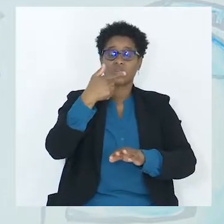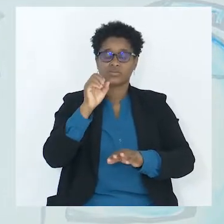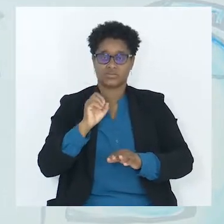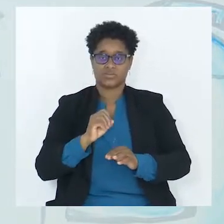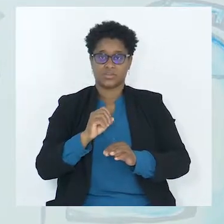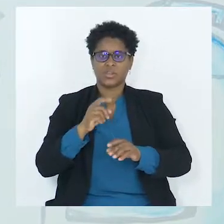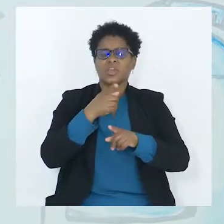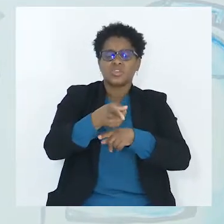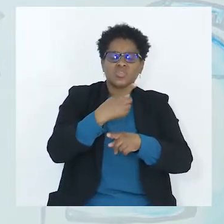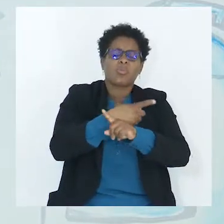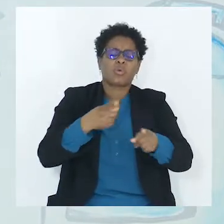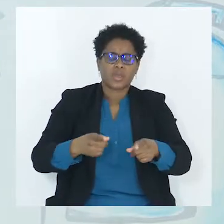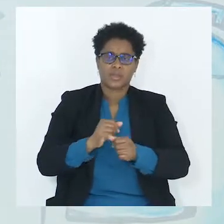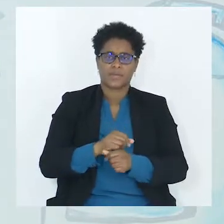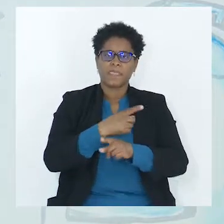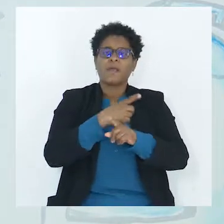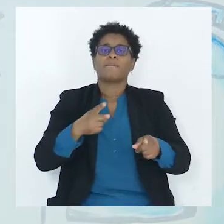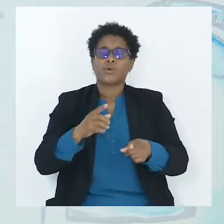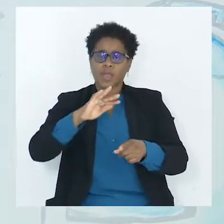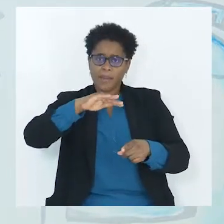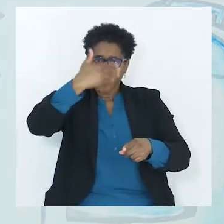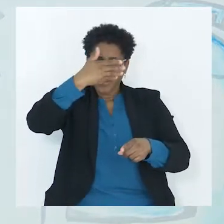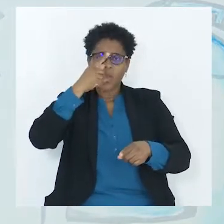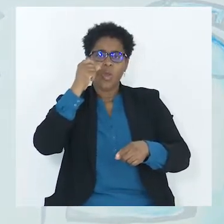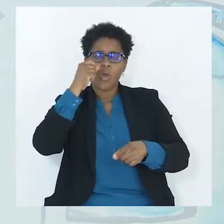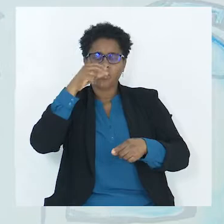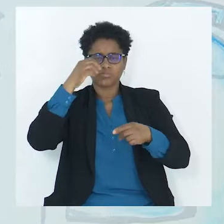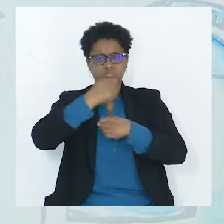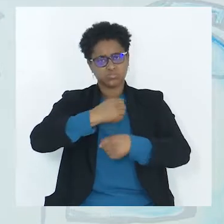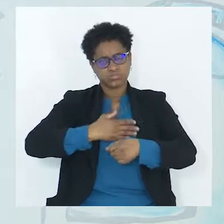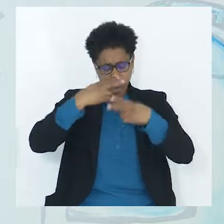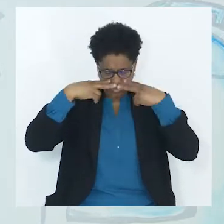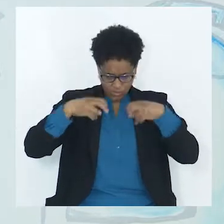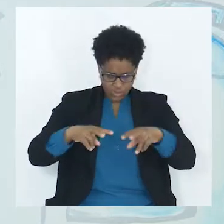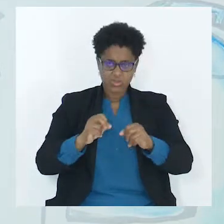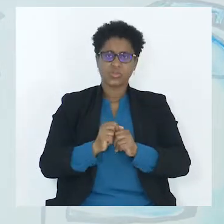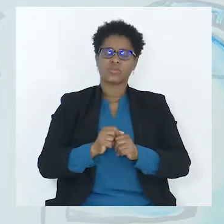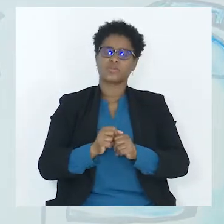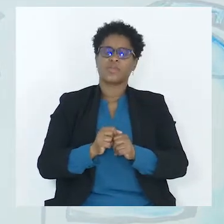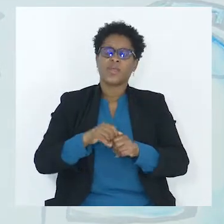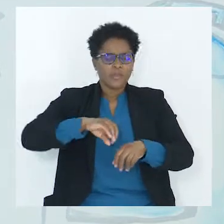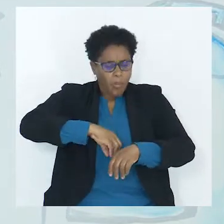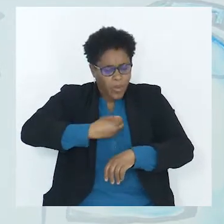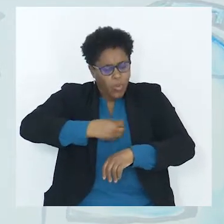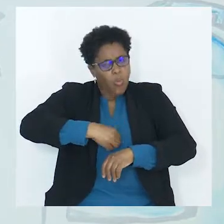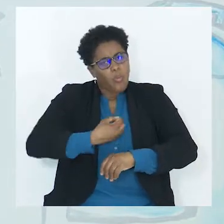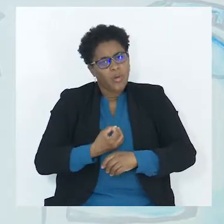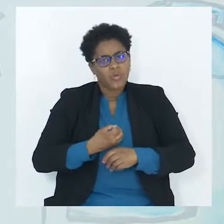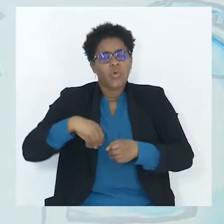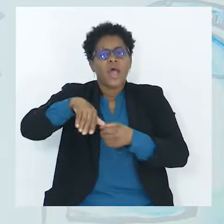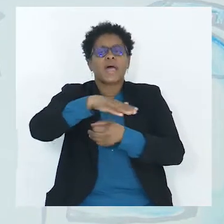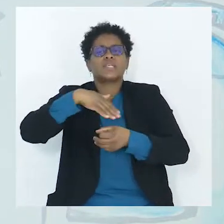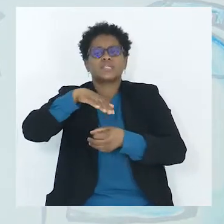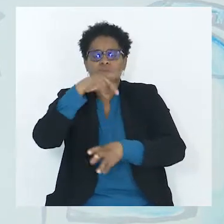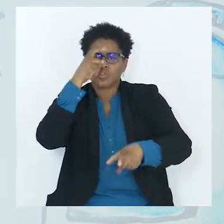Isto por quê? Porque foi o primeiro investigador preocupado com as